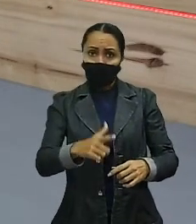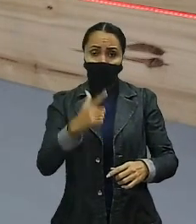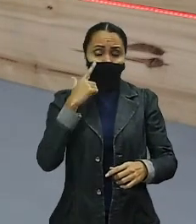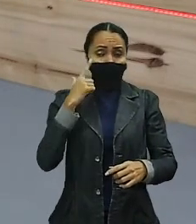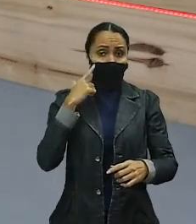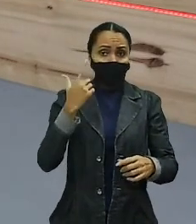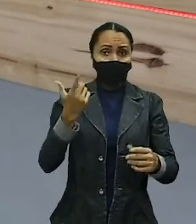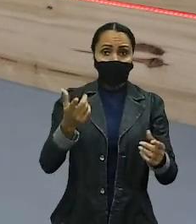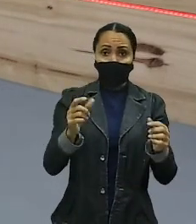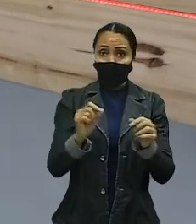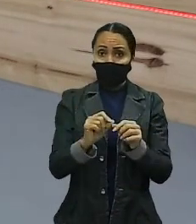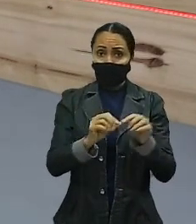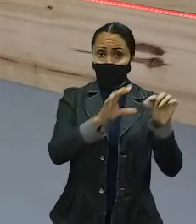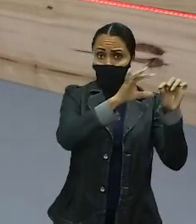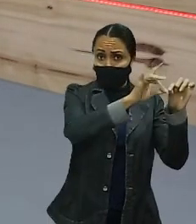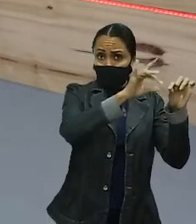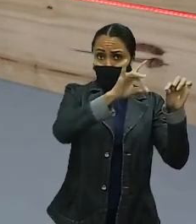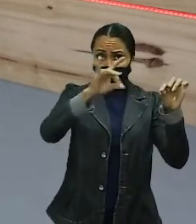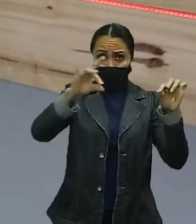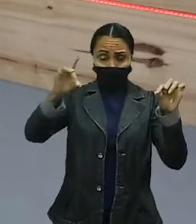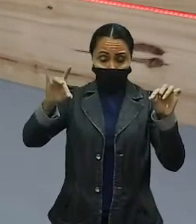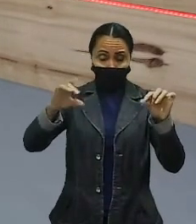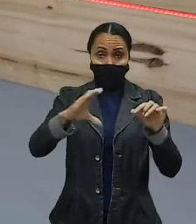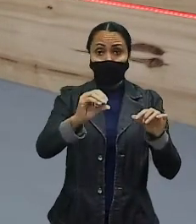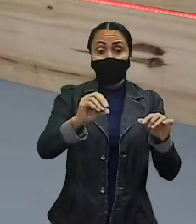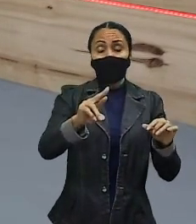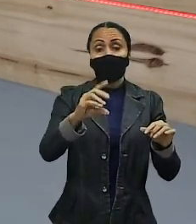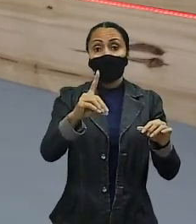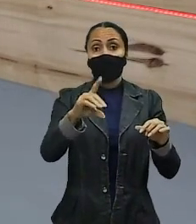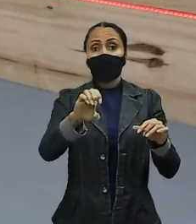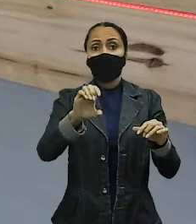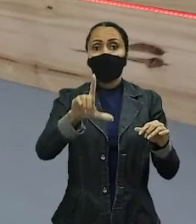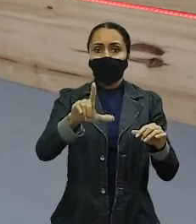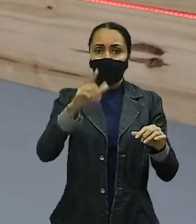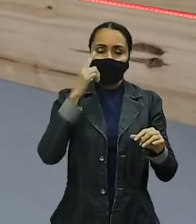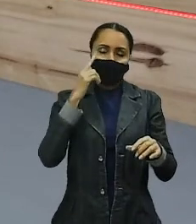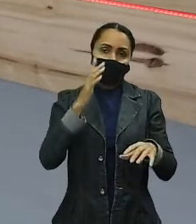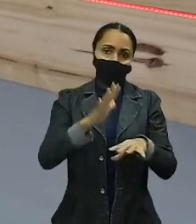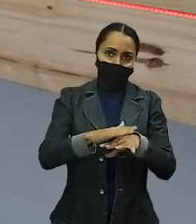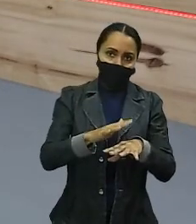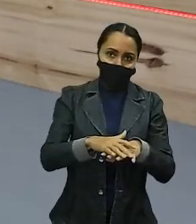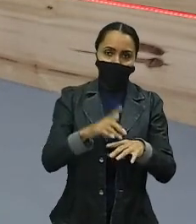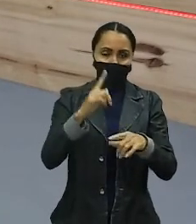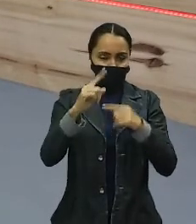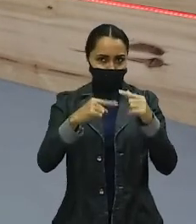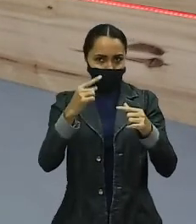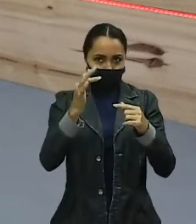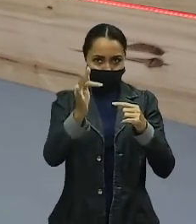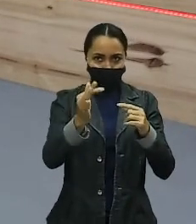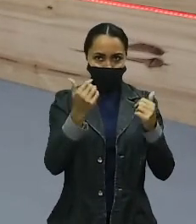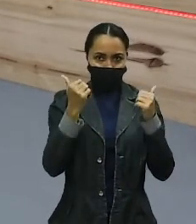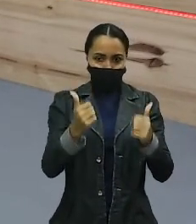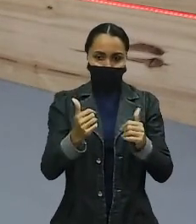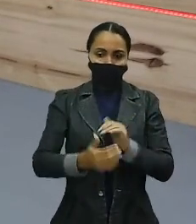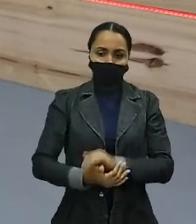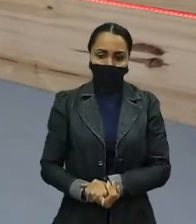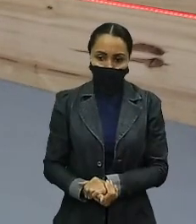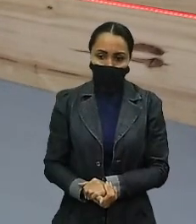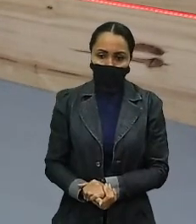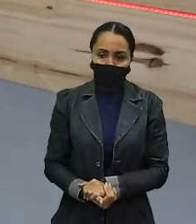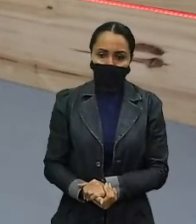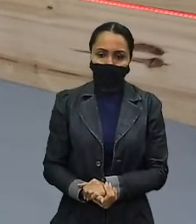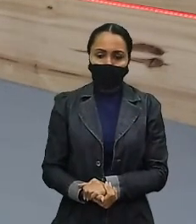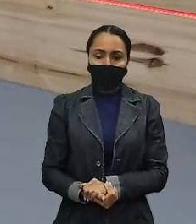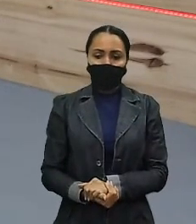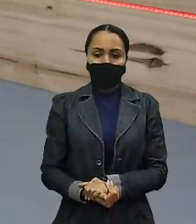cordel de um tamanho pequeno. Fica ligado. Depois a gente vai lançar cordel aí de matemática para vocês, tá bom? Então vamos lá. Com 4 páginas nós